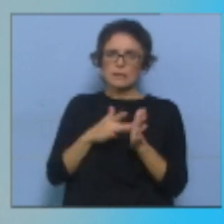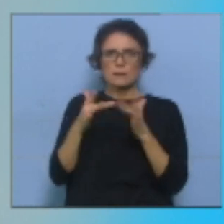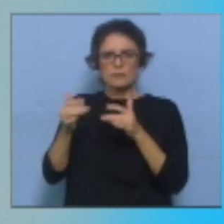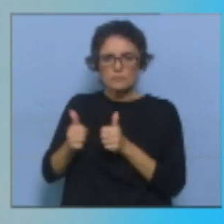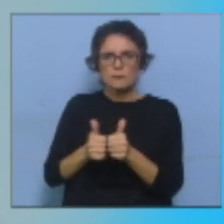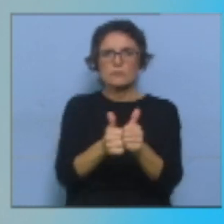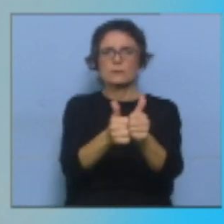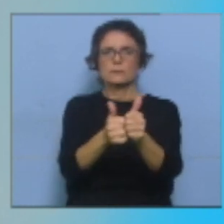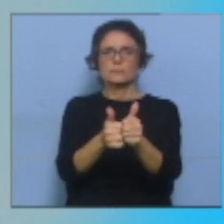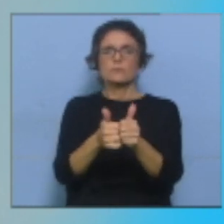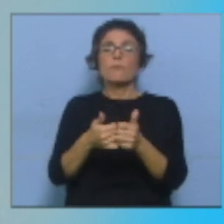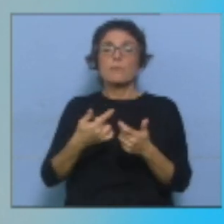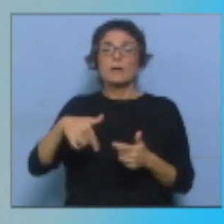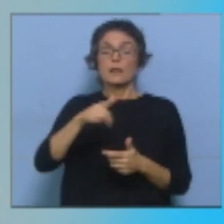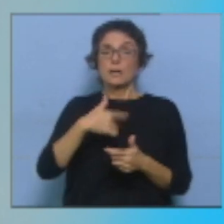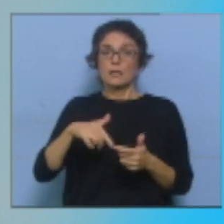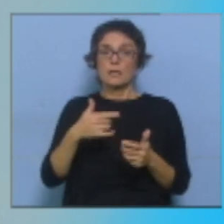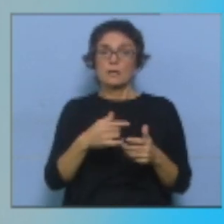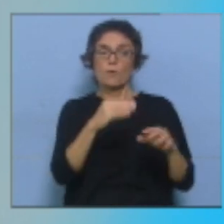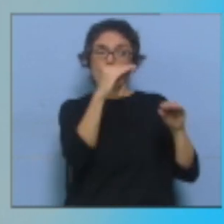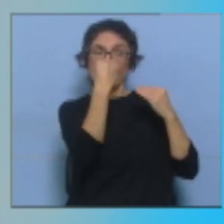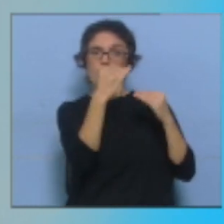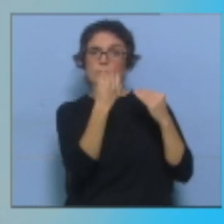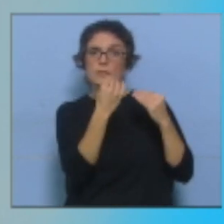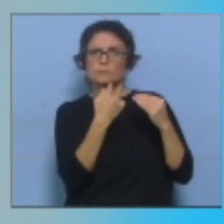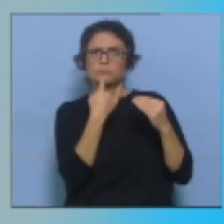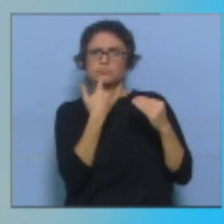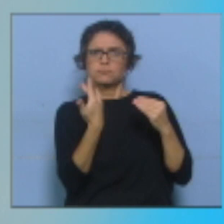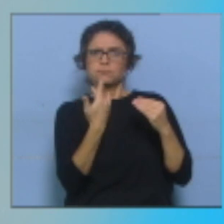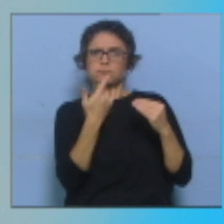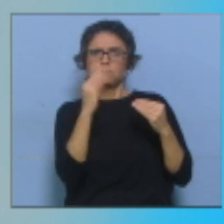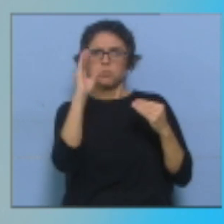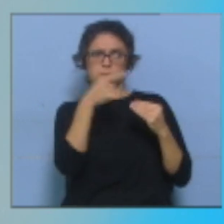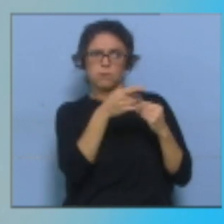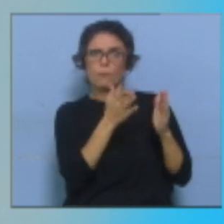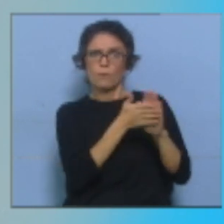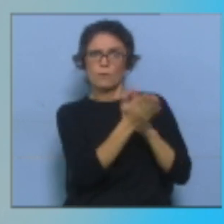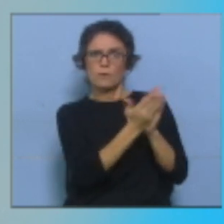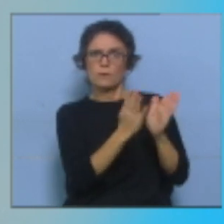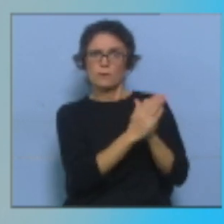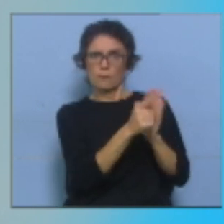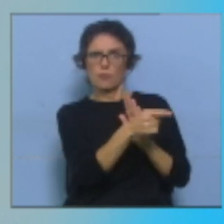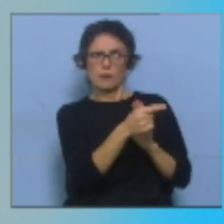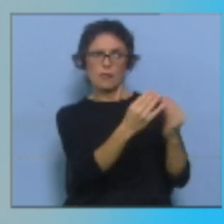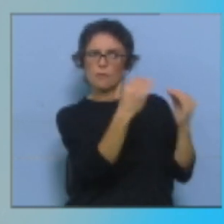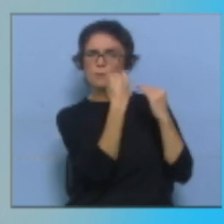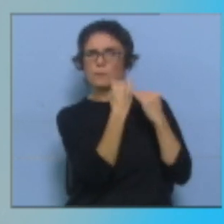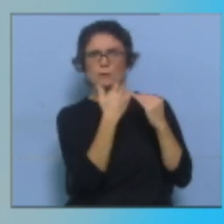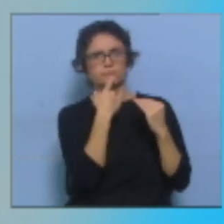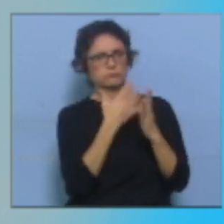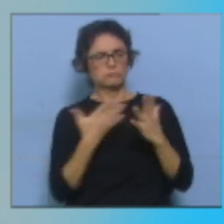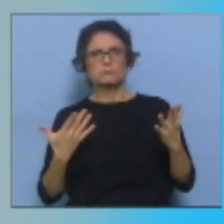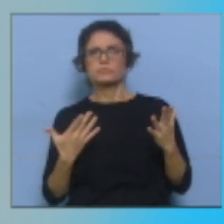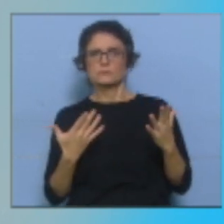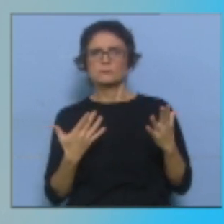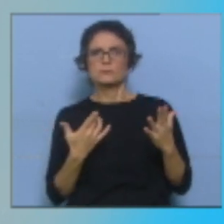exemplo, aprendido muito com a vivência dos nossos filhos no seminário. Tem sido para nós também uma grande aprendizagem e uma forma de nos aproximarmos